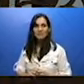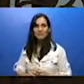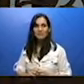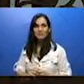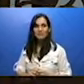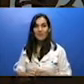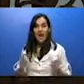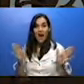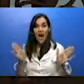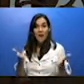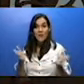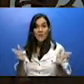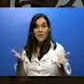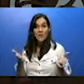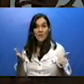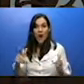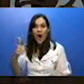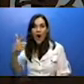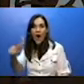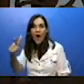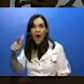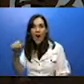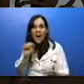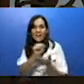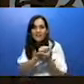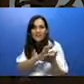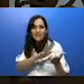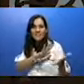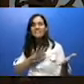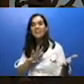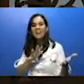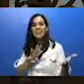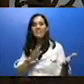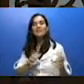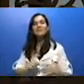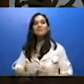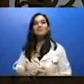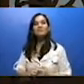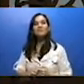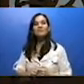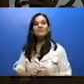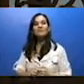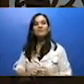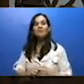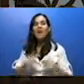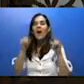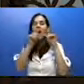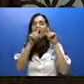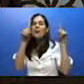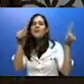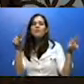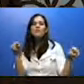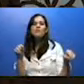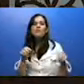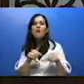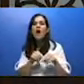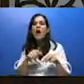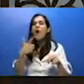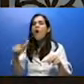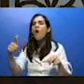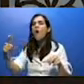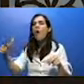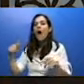e agora que uma outra atividade que vai estourar todas as imagens aqui outras